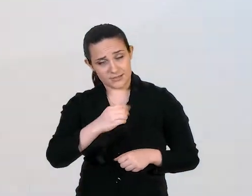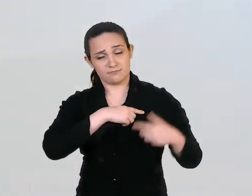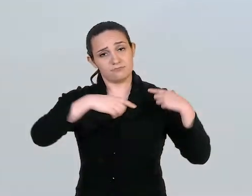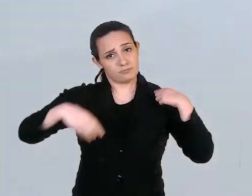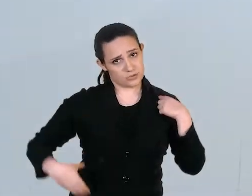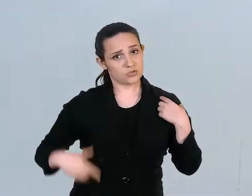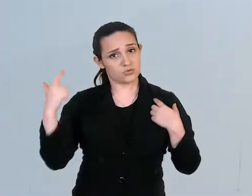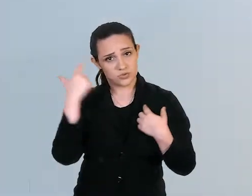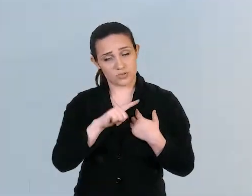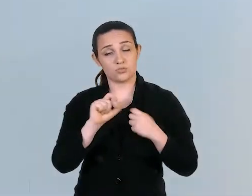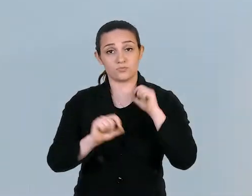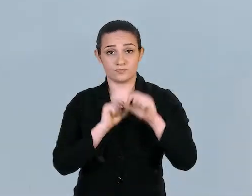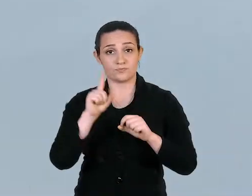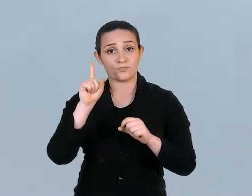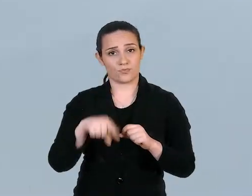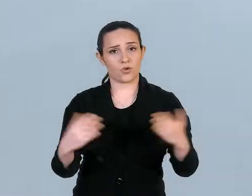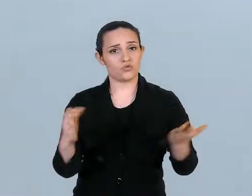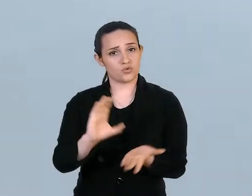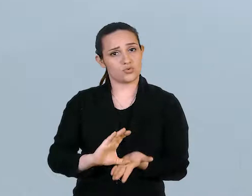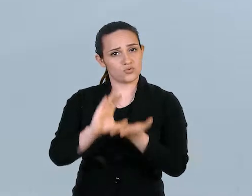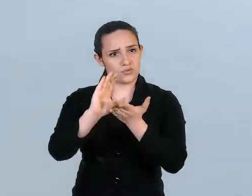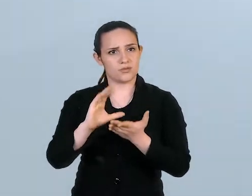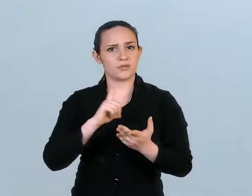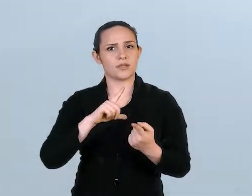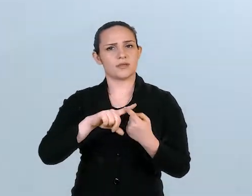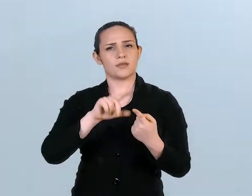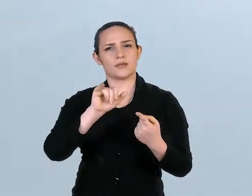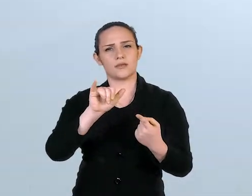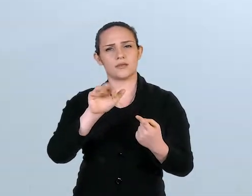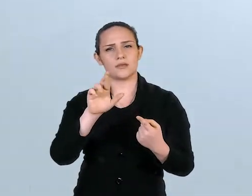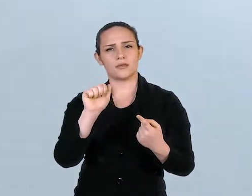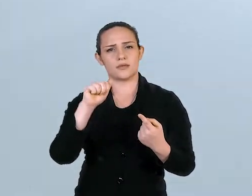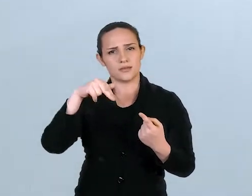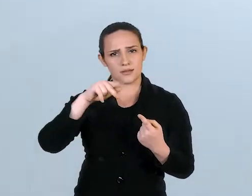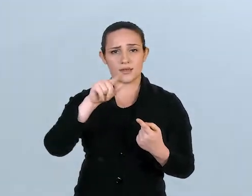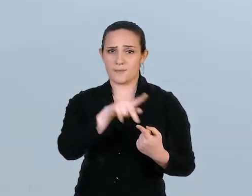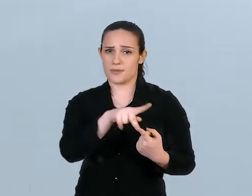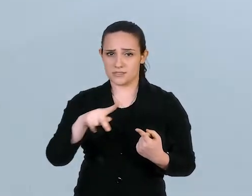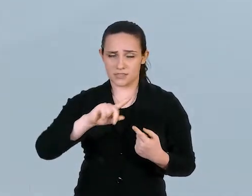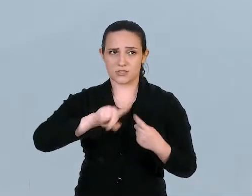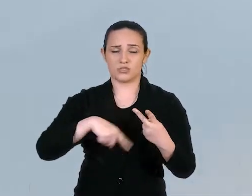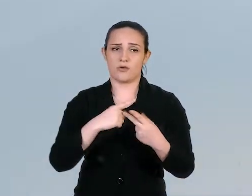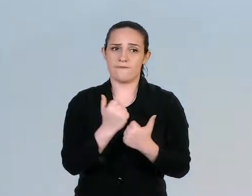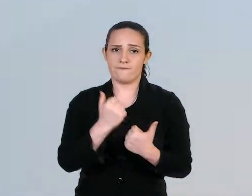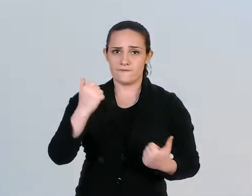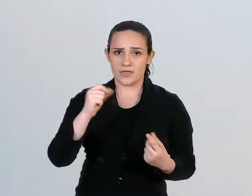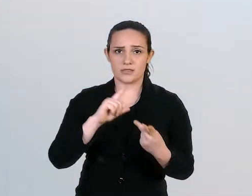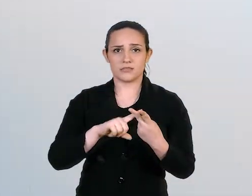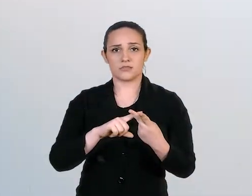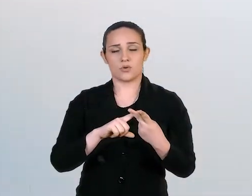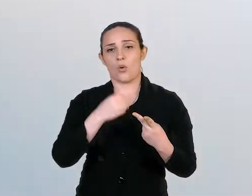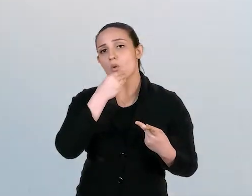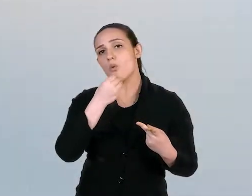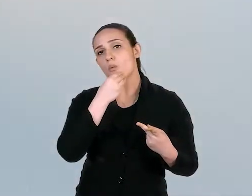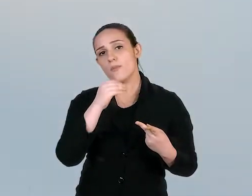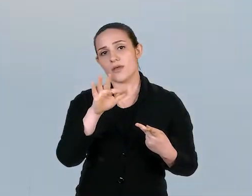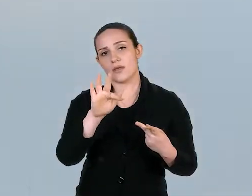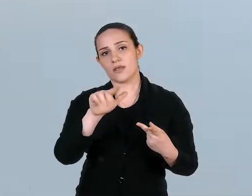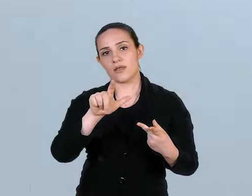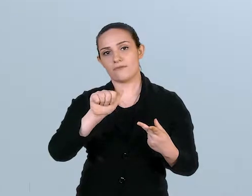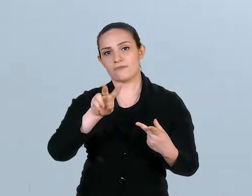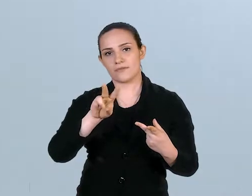o Conselho Deliberativo é formado por Irã Coelho das Neves como presidente, o vice-presidente é o conselheiro